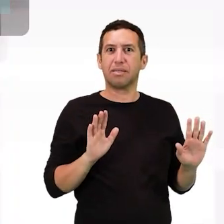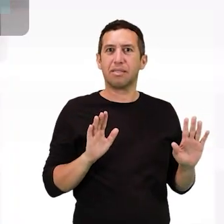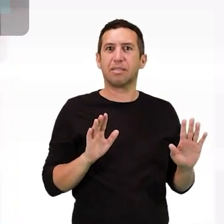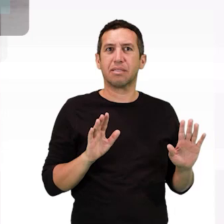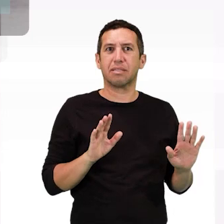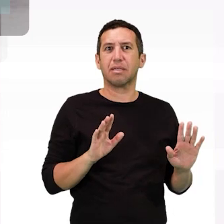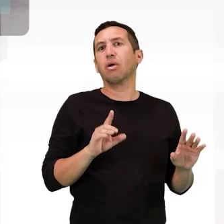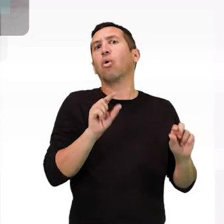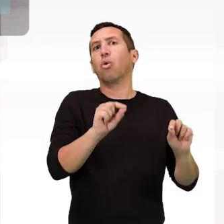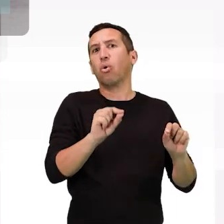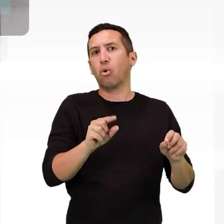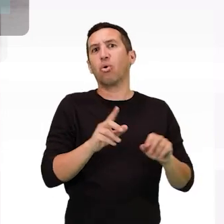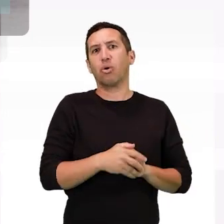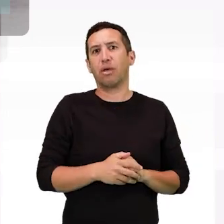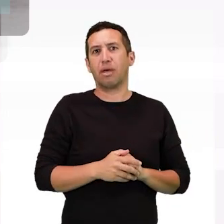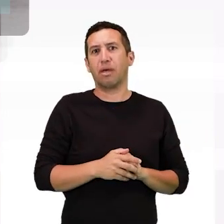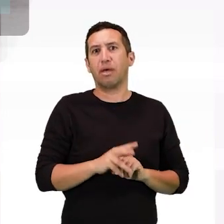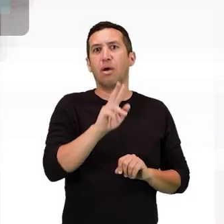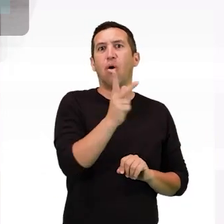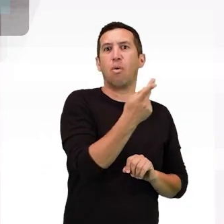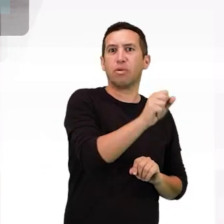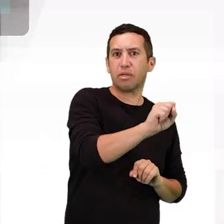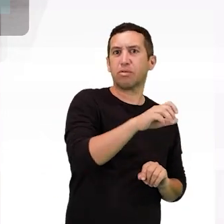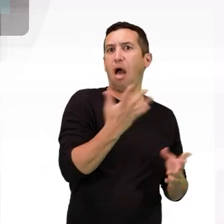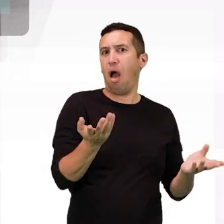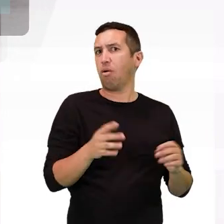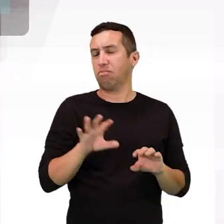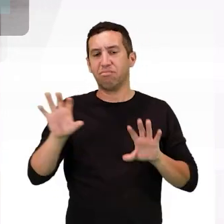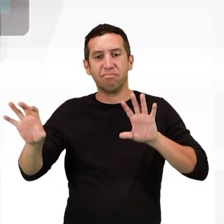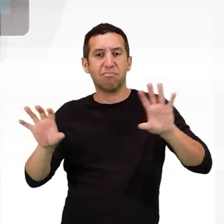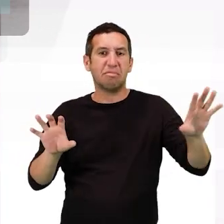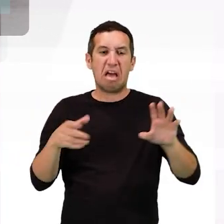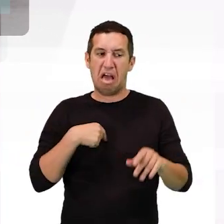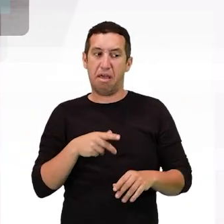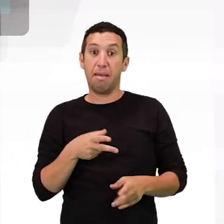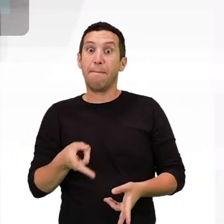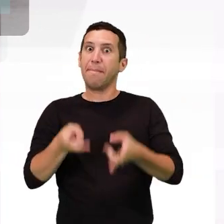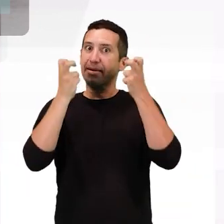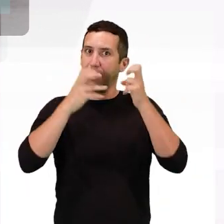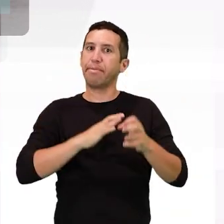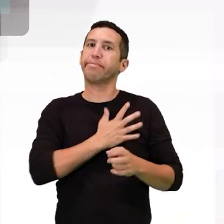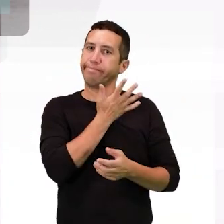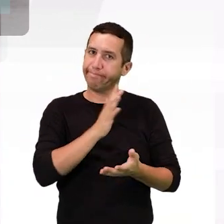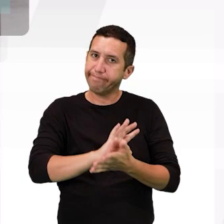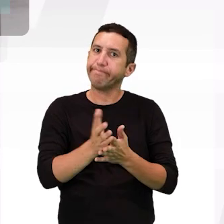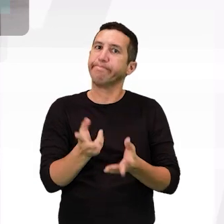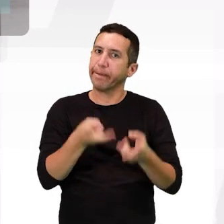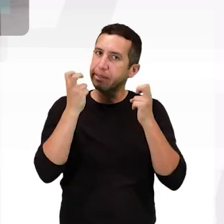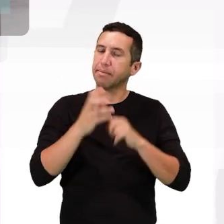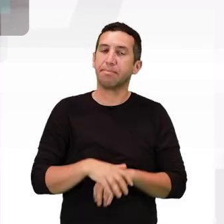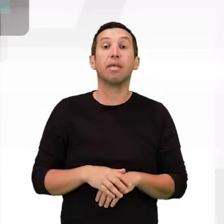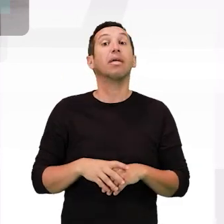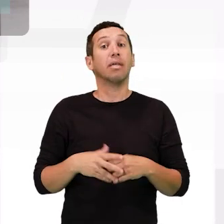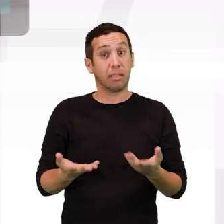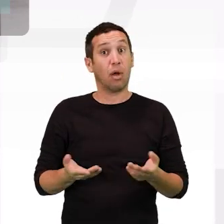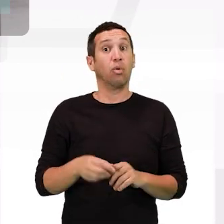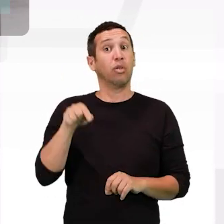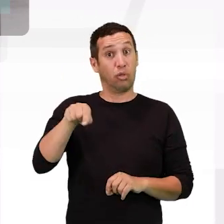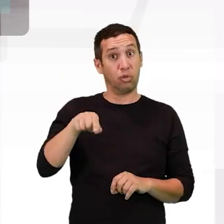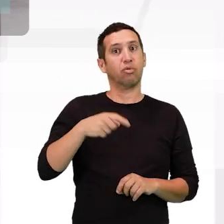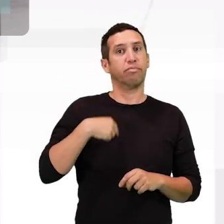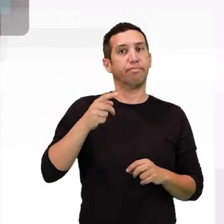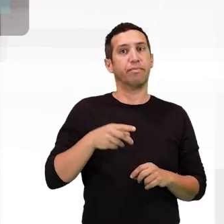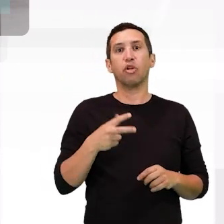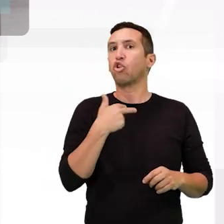aspecto, inúmeros dispositivos impedem que haja discriminação. Um deles, inclusive, fala no direito ao acesso